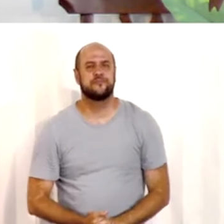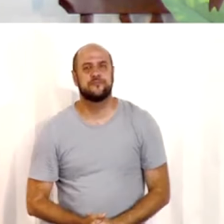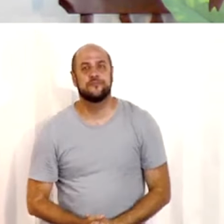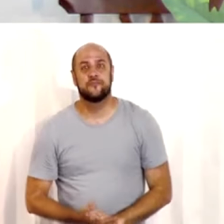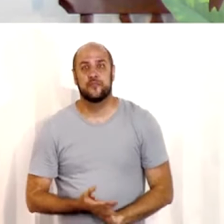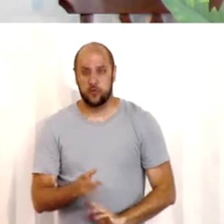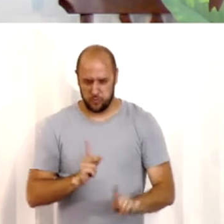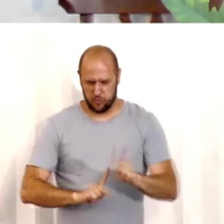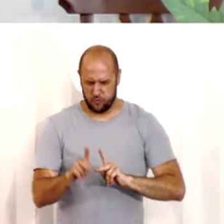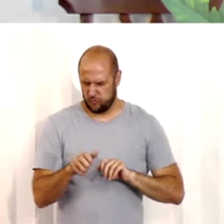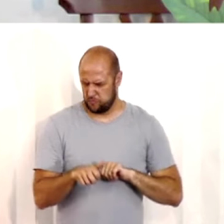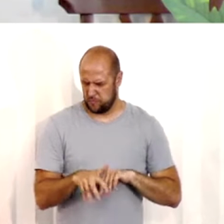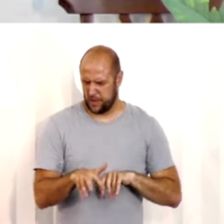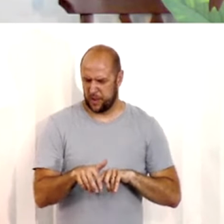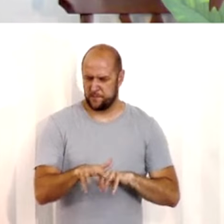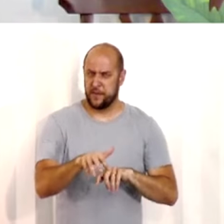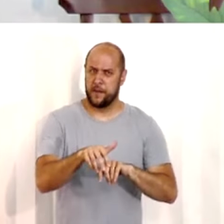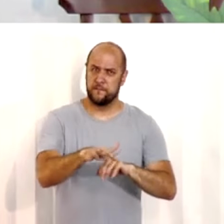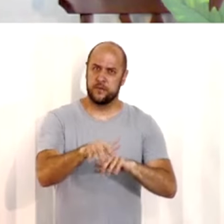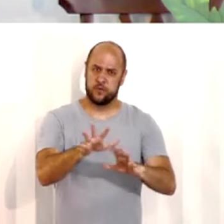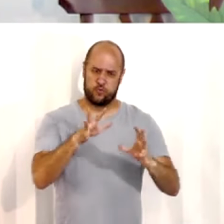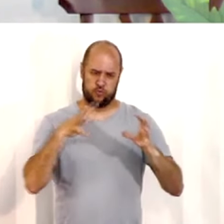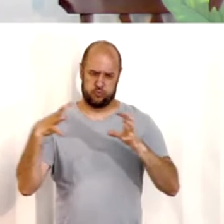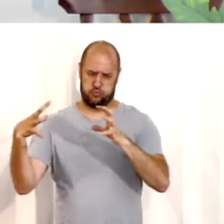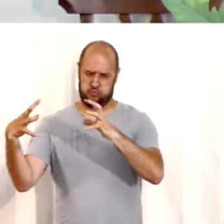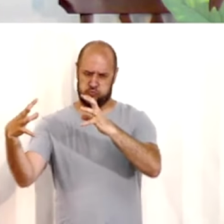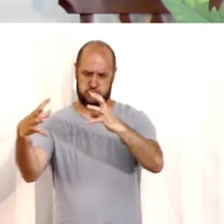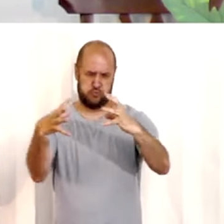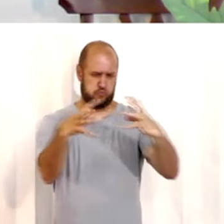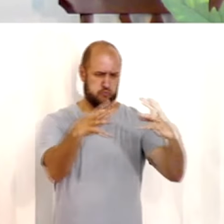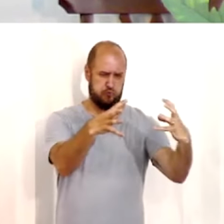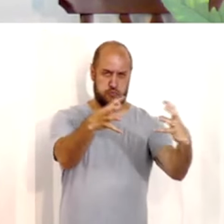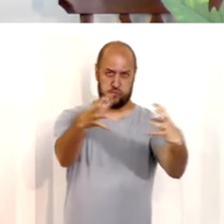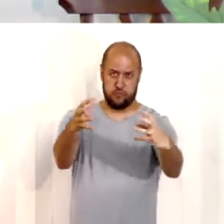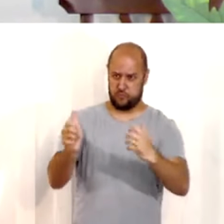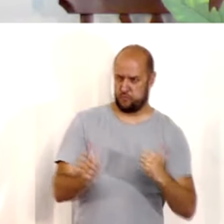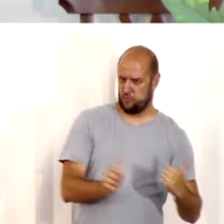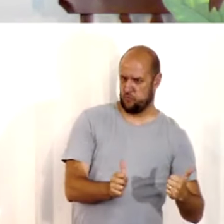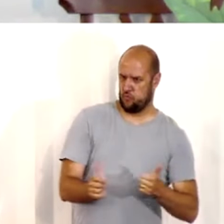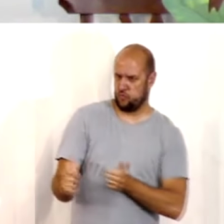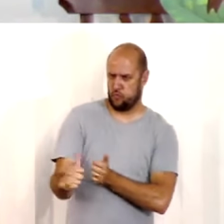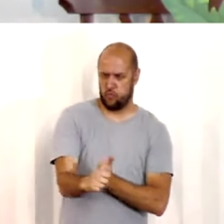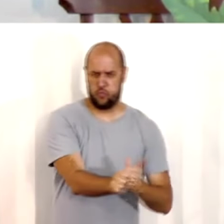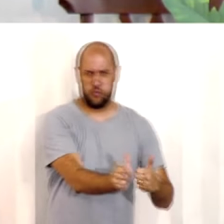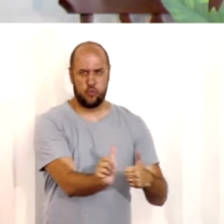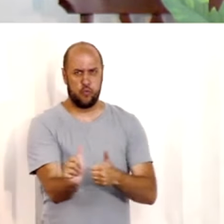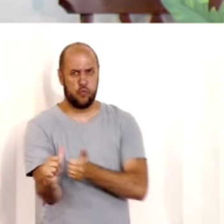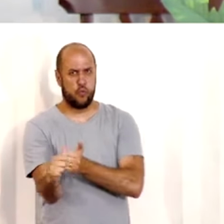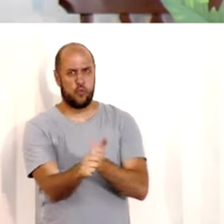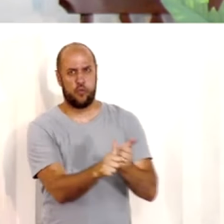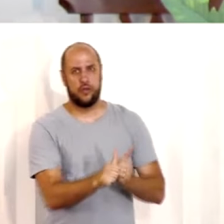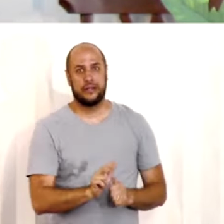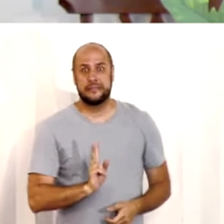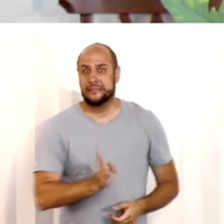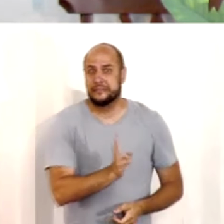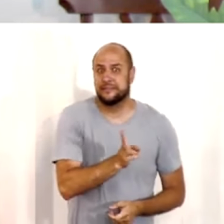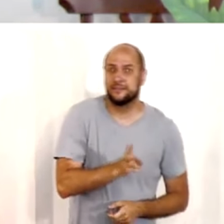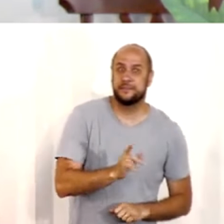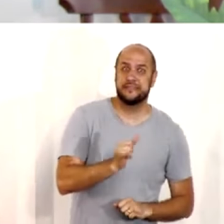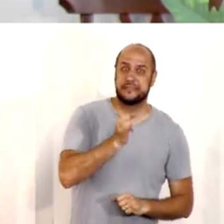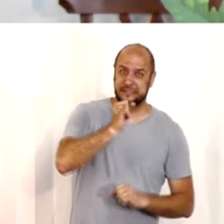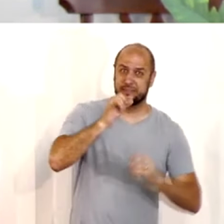quem eles tinham de olhar. Para onde a nuvem de glória se movia? eles arrumavam as coisas, ajuntavam